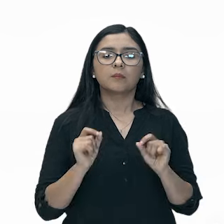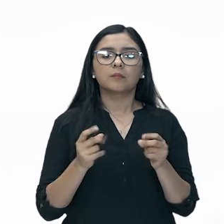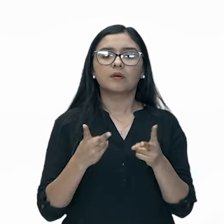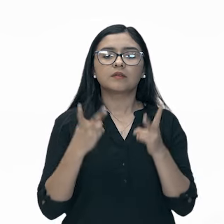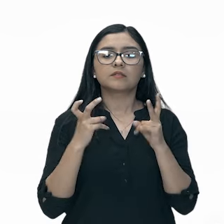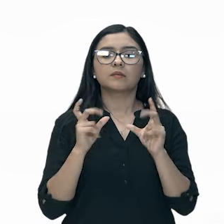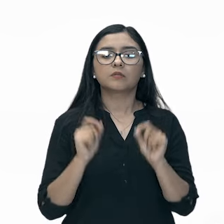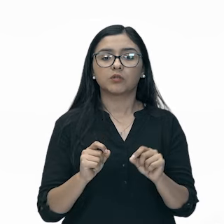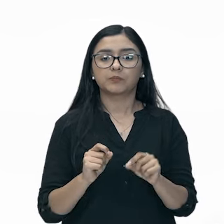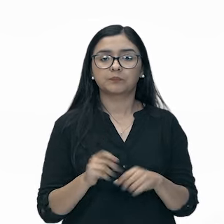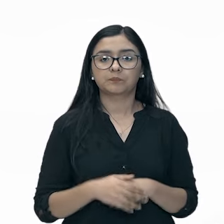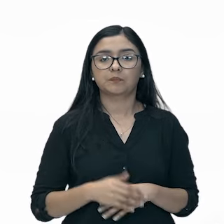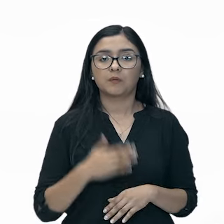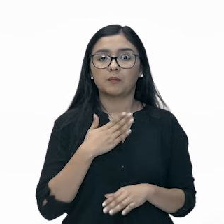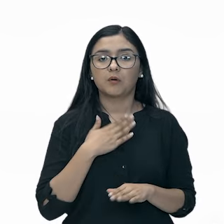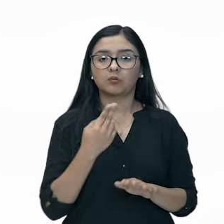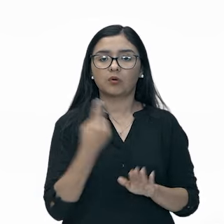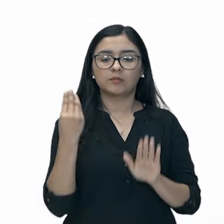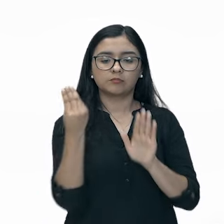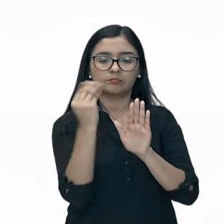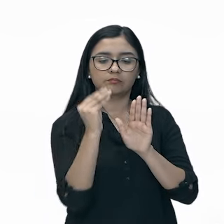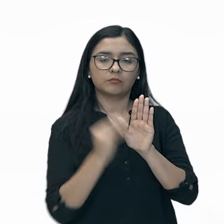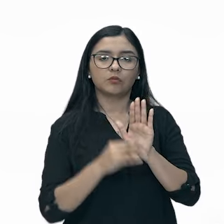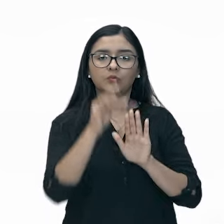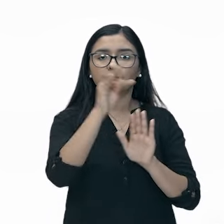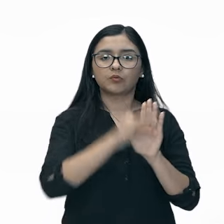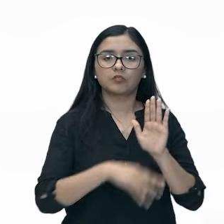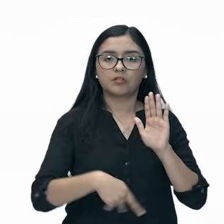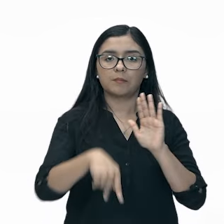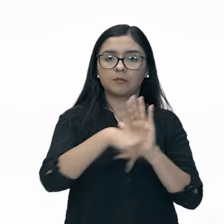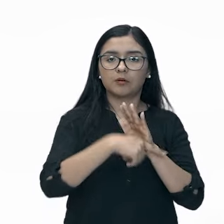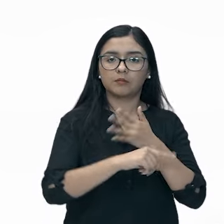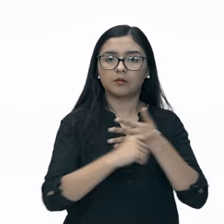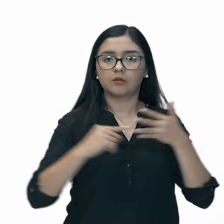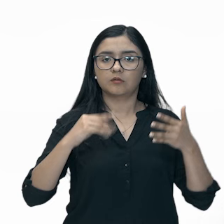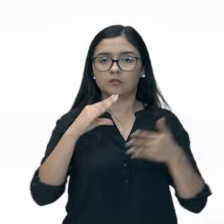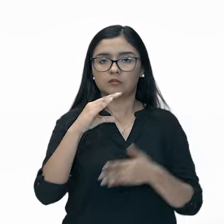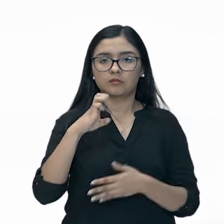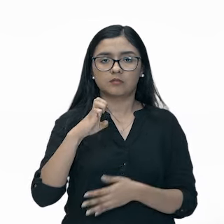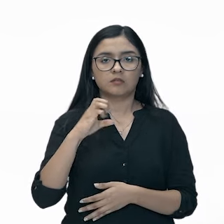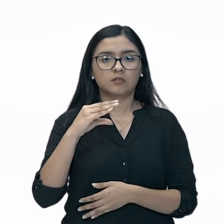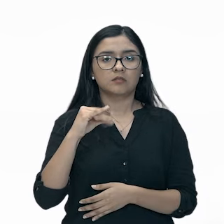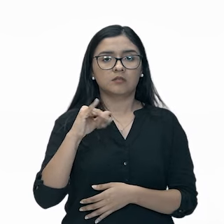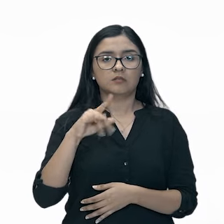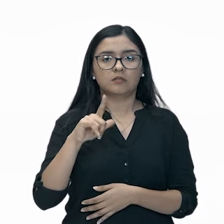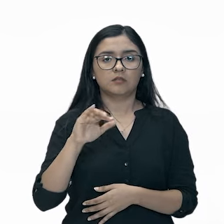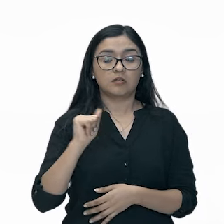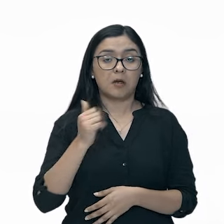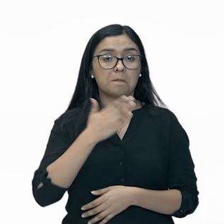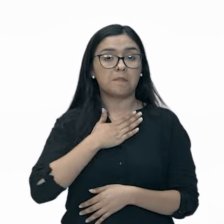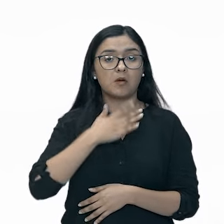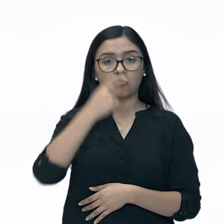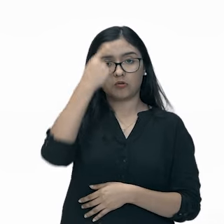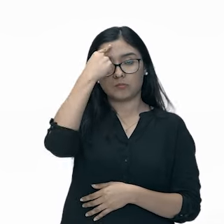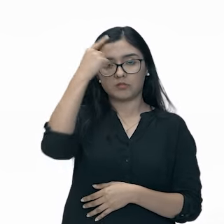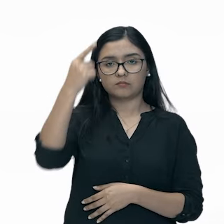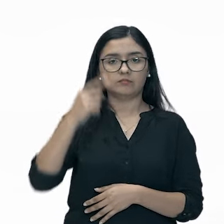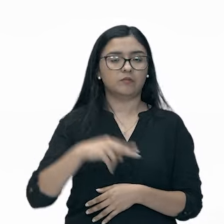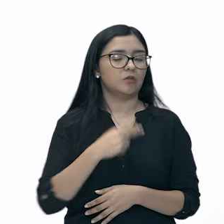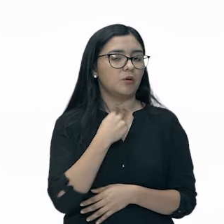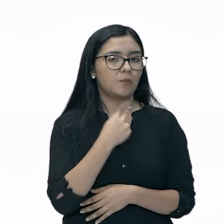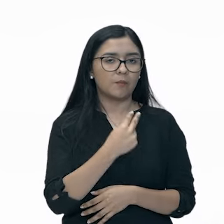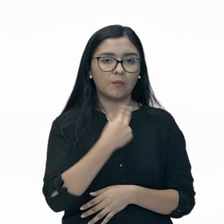que eu me apropriei do texto de Cecília Meirelles e disse que são os meus pensamentos Isso não pode